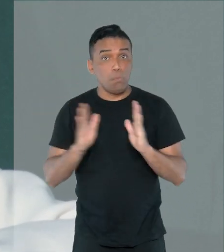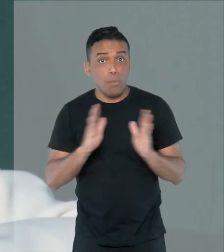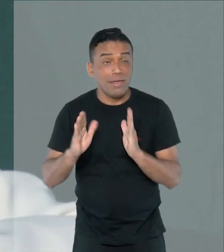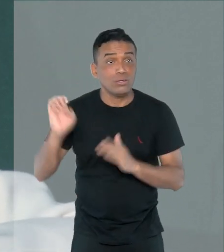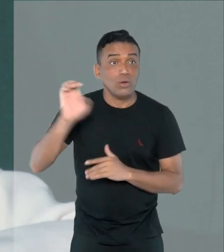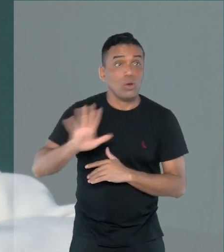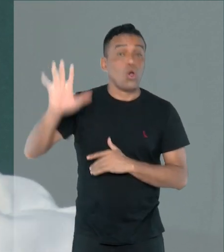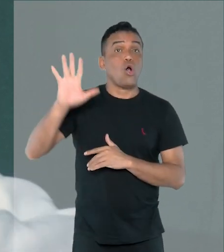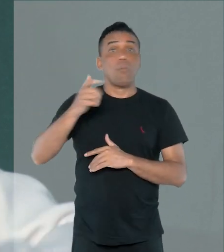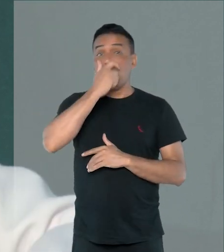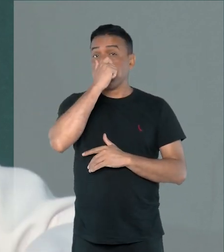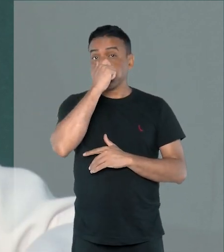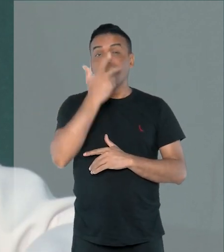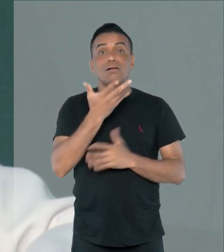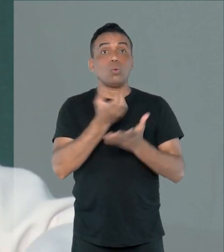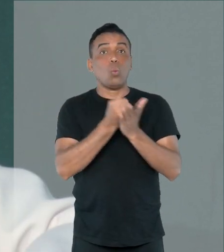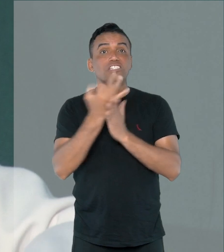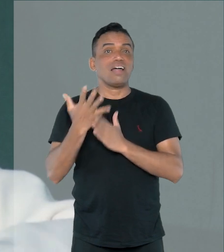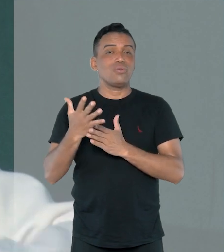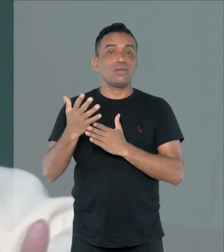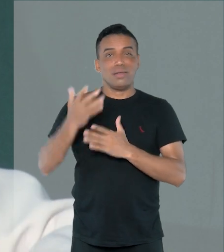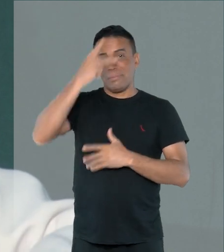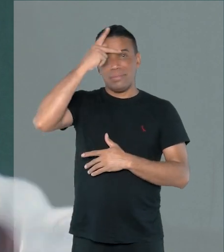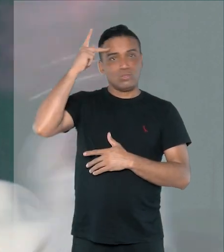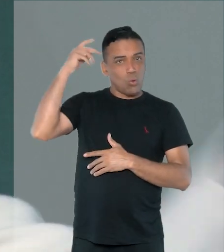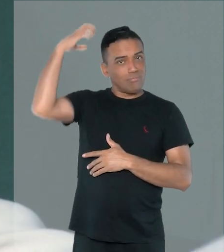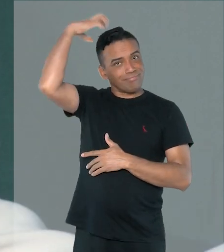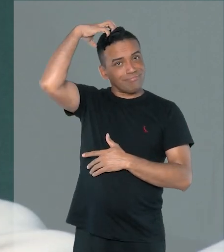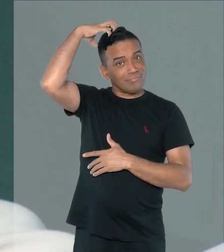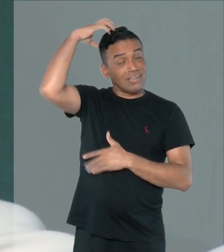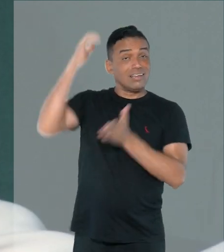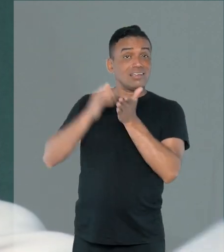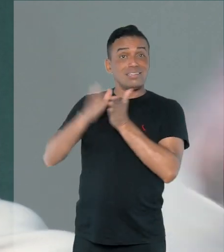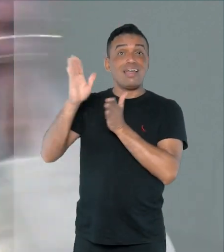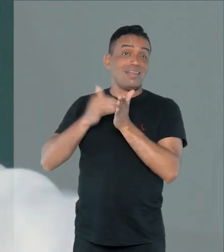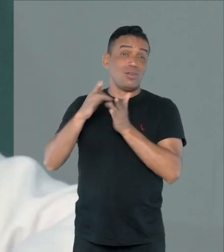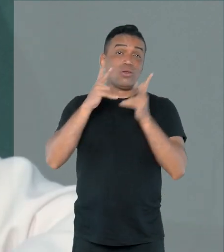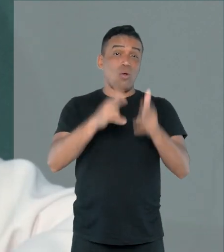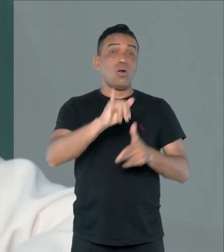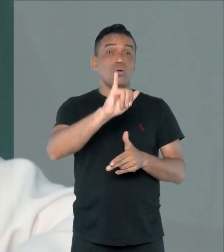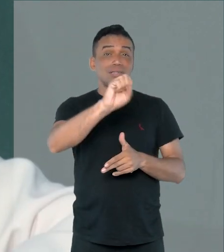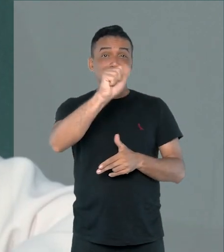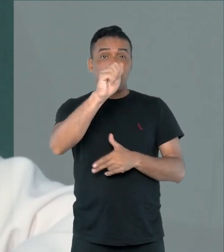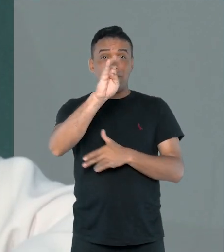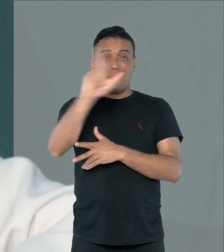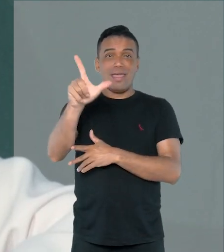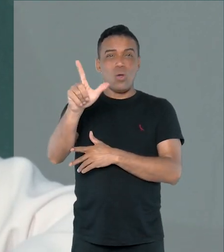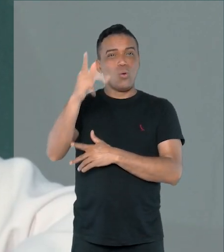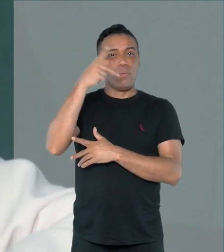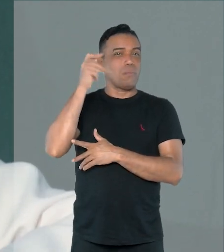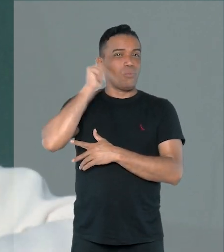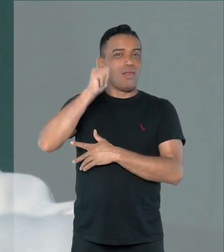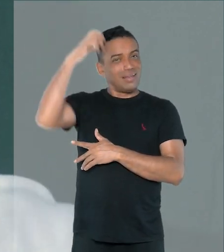está cheia do quê? De monarcas que estavam no exílio, exatamente como a princesa Isabel e o